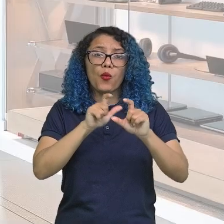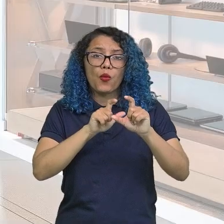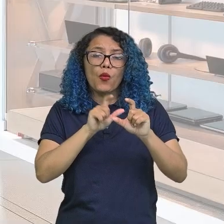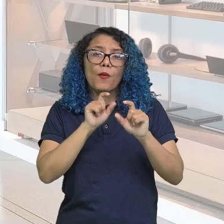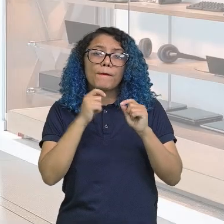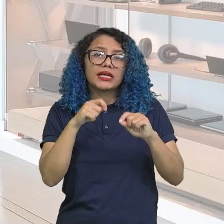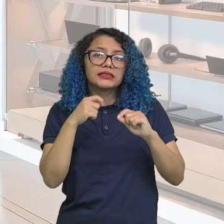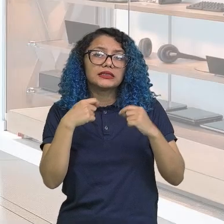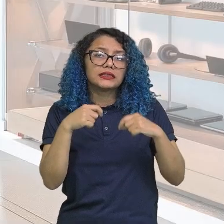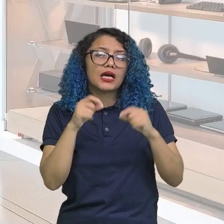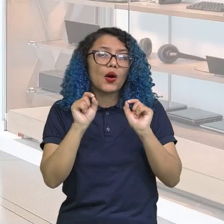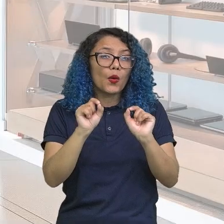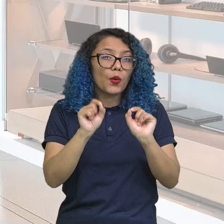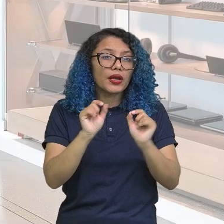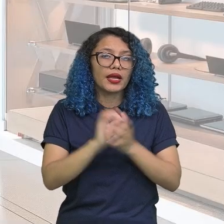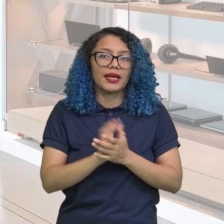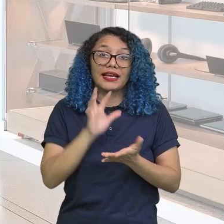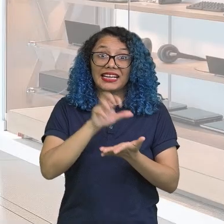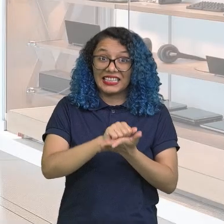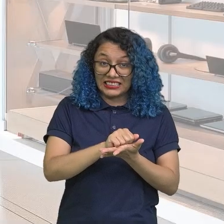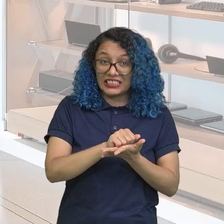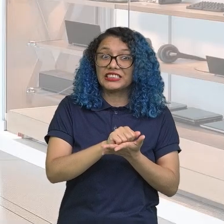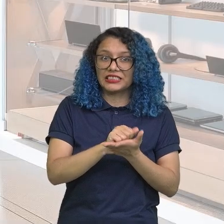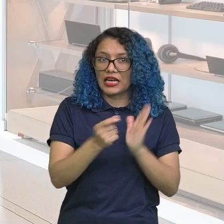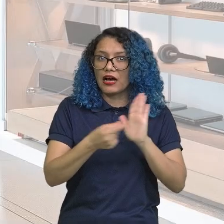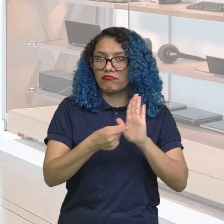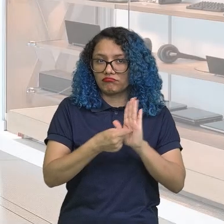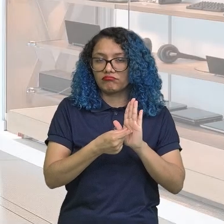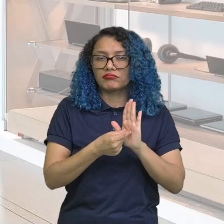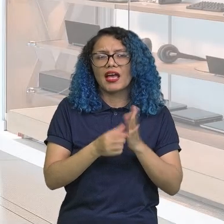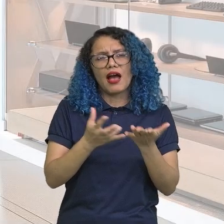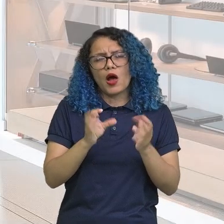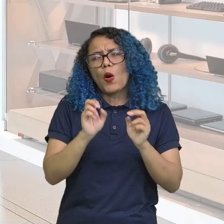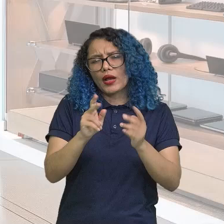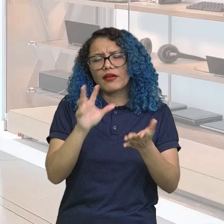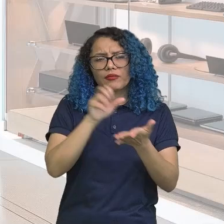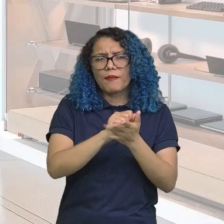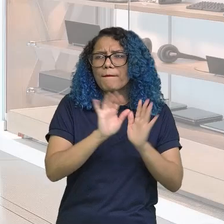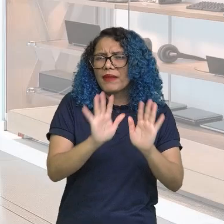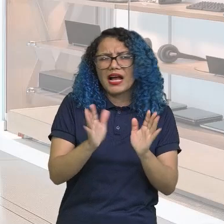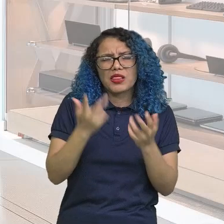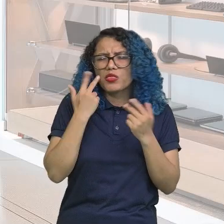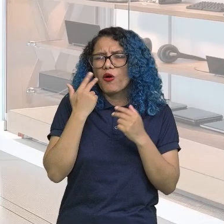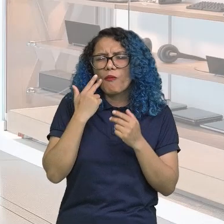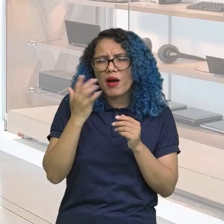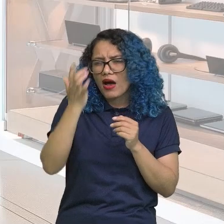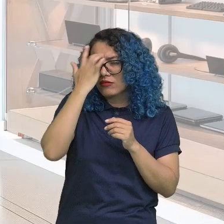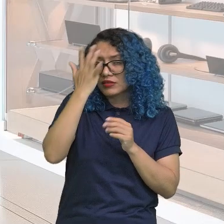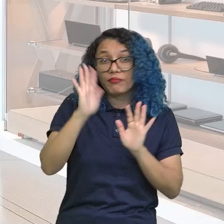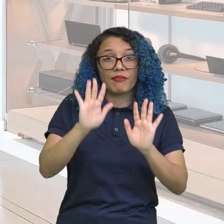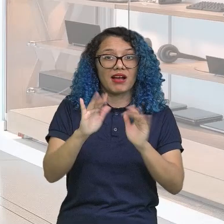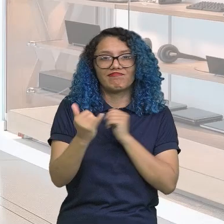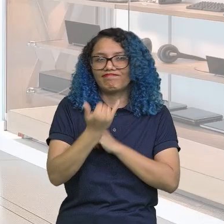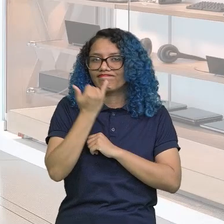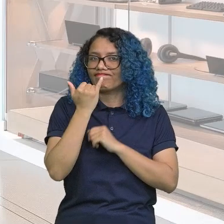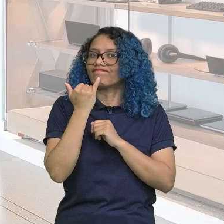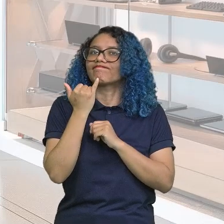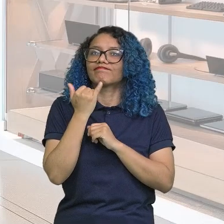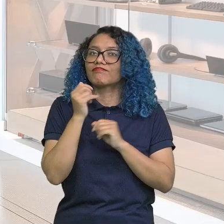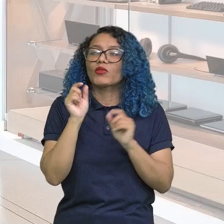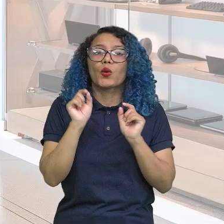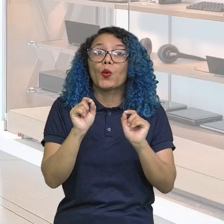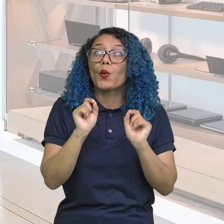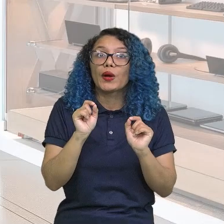é a condição? Para cadastros no app. E aí o que é que você diz? Eu vou cadastrar aqui, mas não vai dar em nada. E é aí que a gente se engana. Justamente na hora